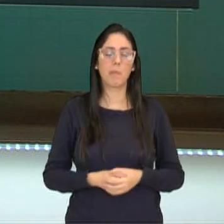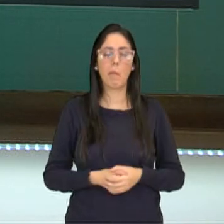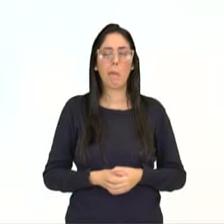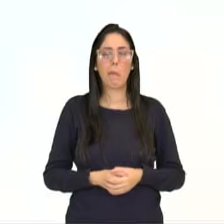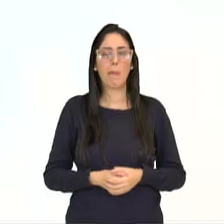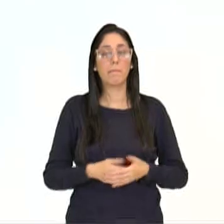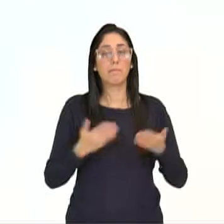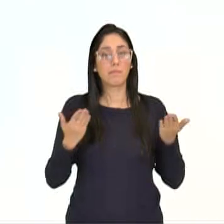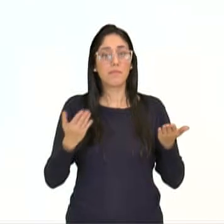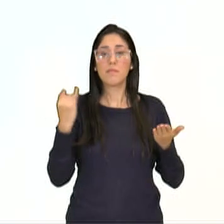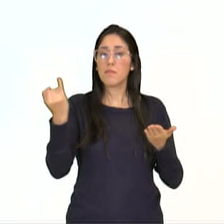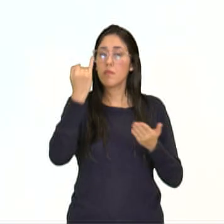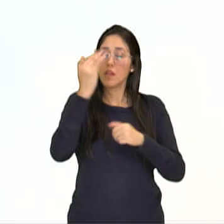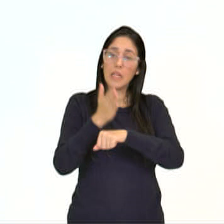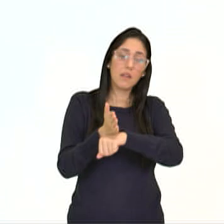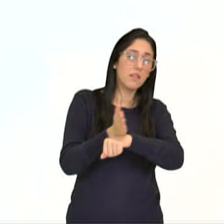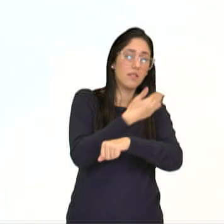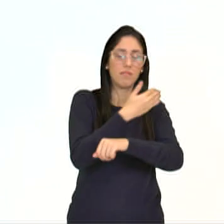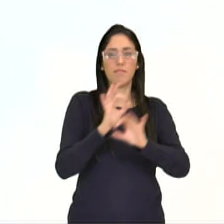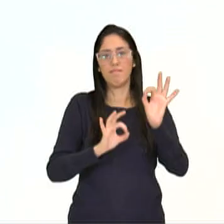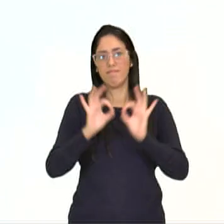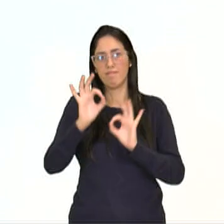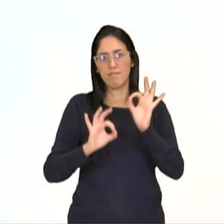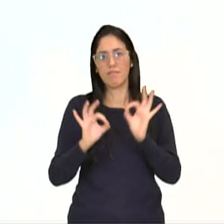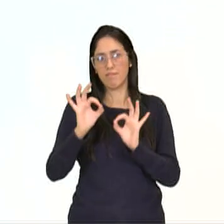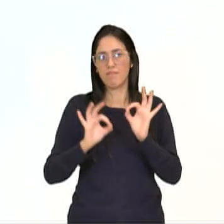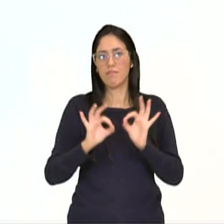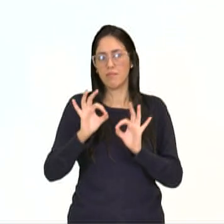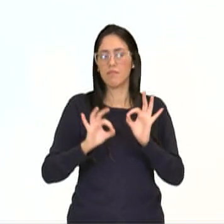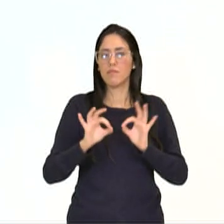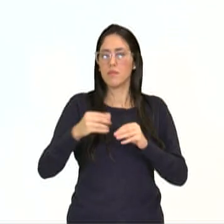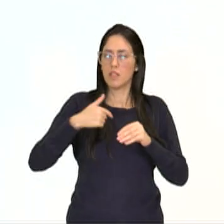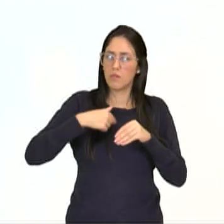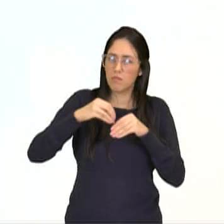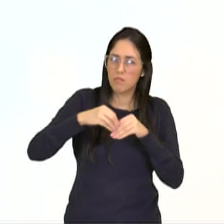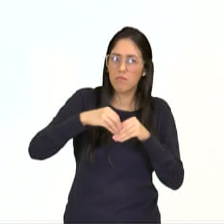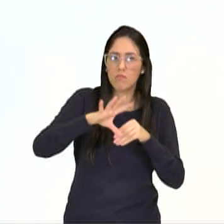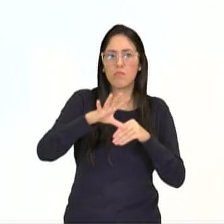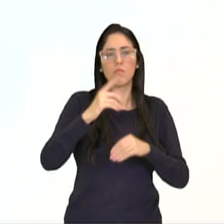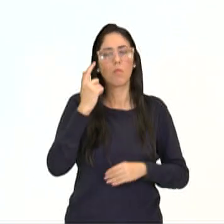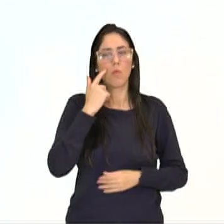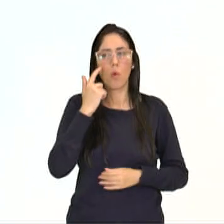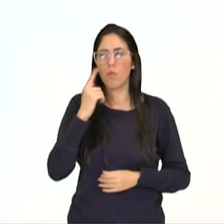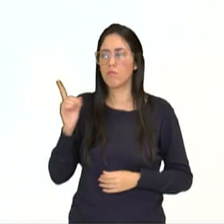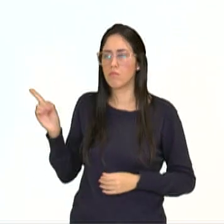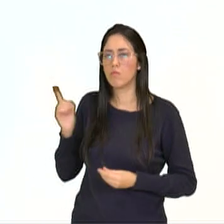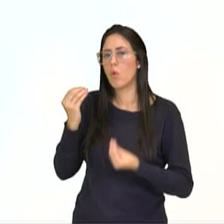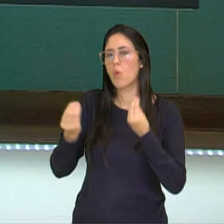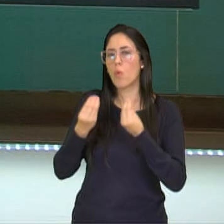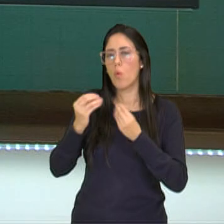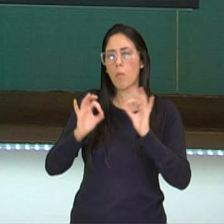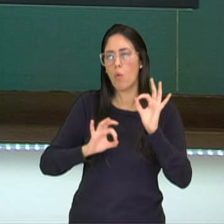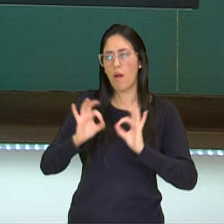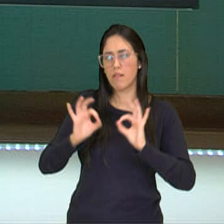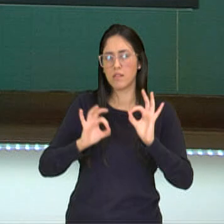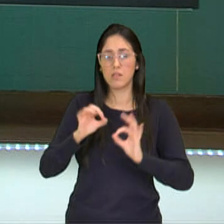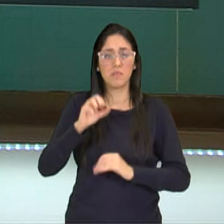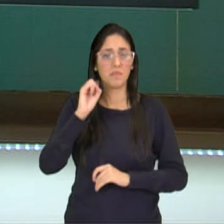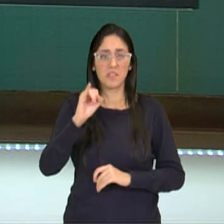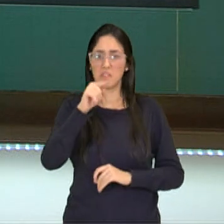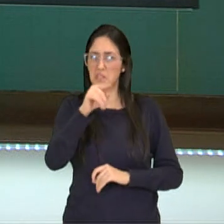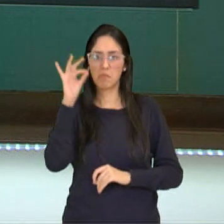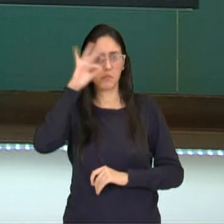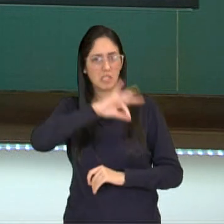comece desde cedo a fazer esse controle. Uma sugestão aqui de você começar a se organizar. Mesmo que ainda você não receba